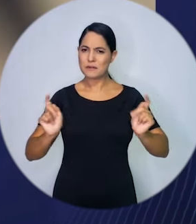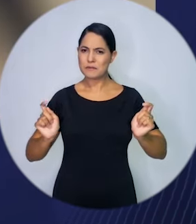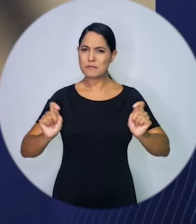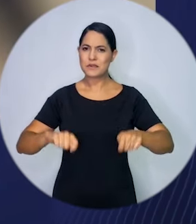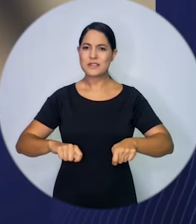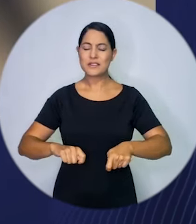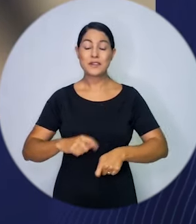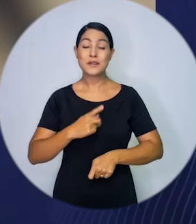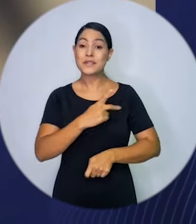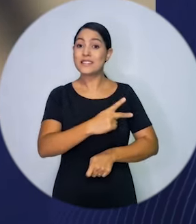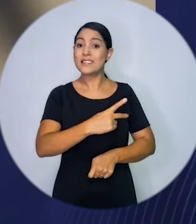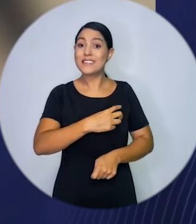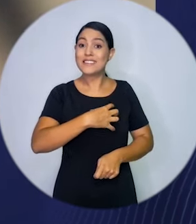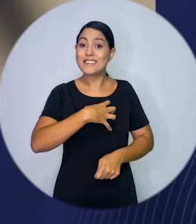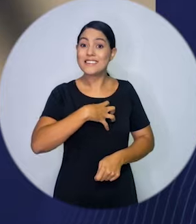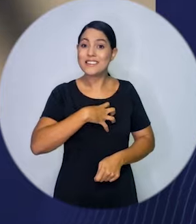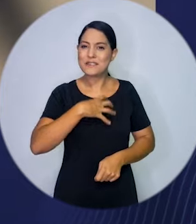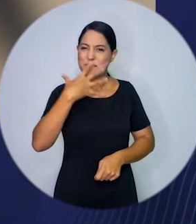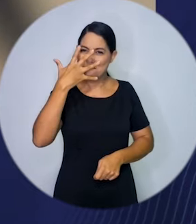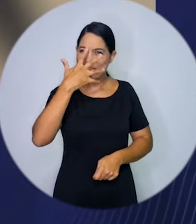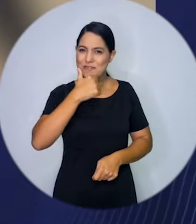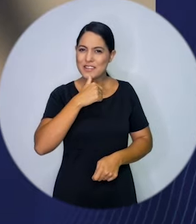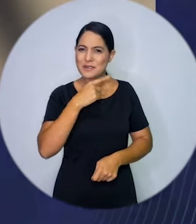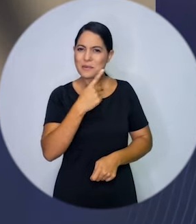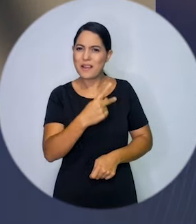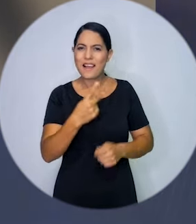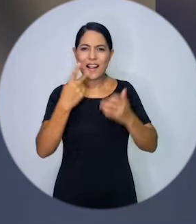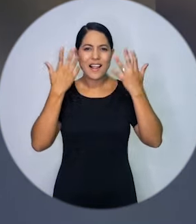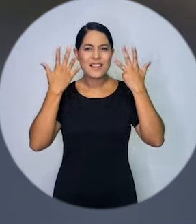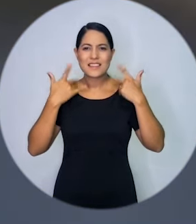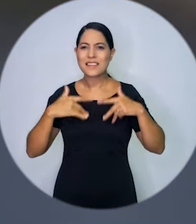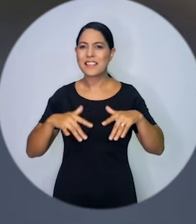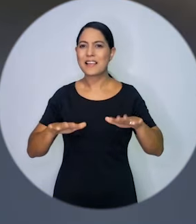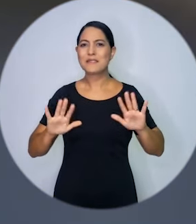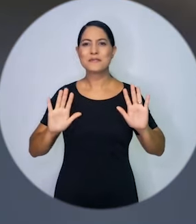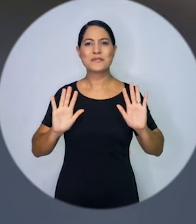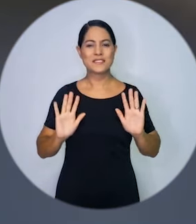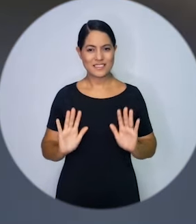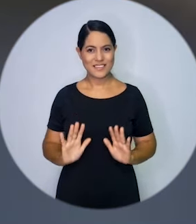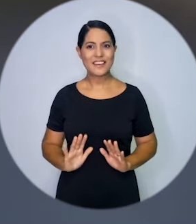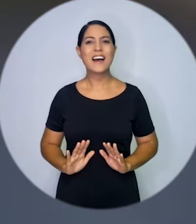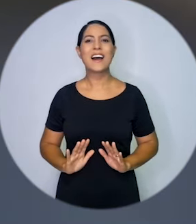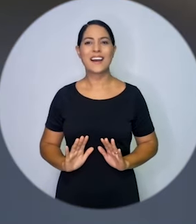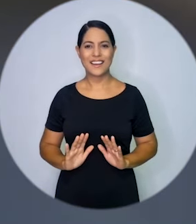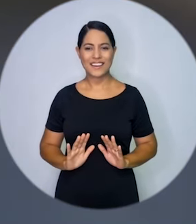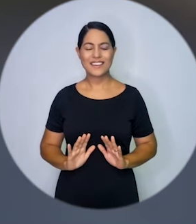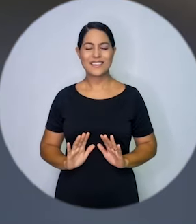E eu acho bonita a forma como ela faz isso, de forma natural, sabe?